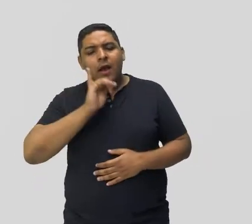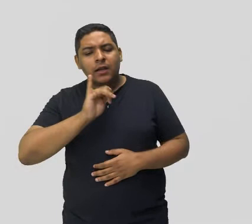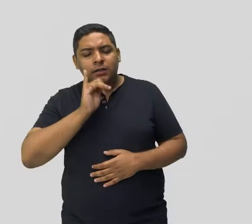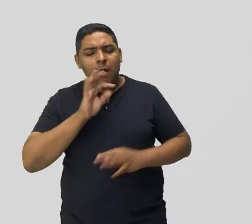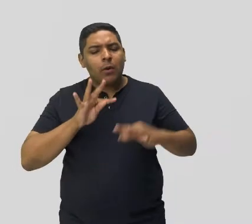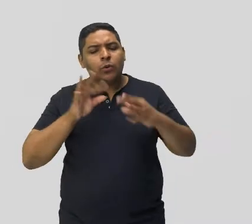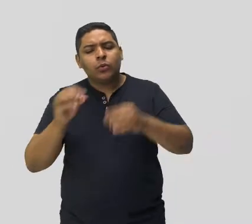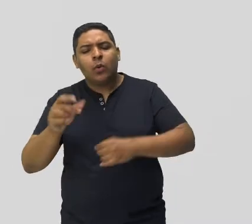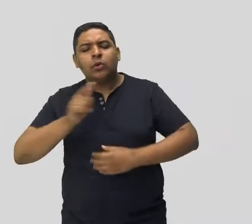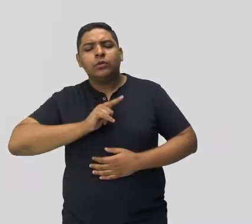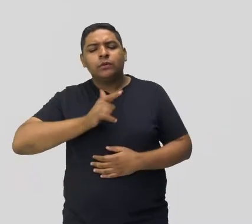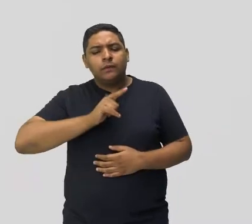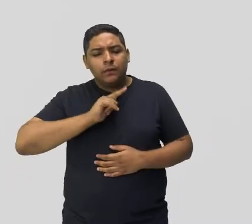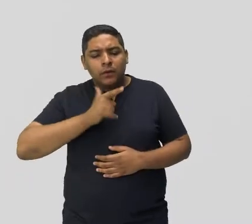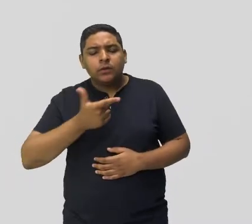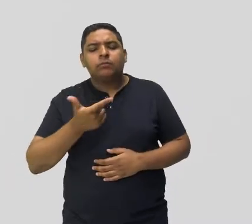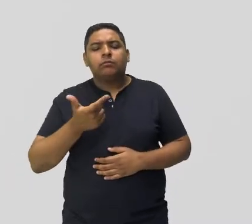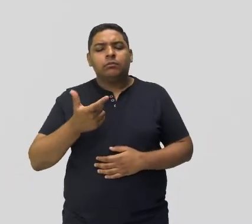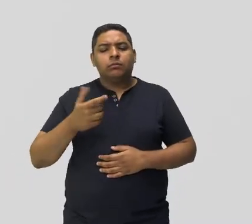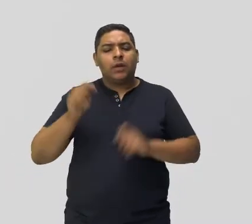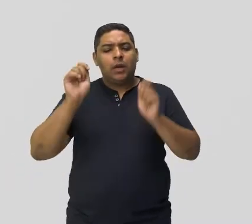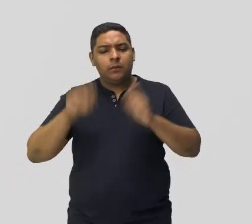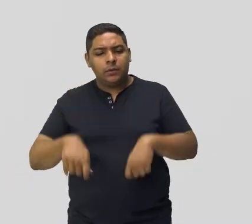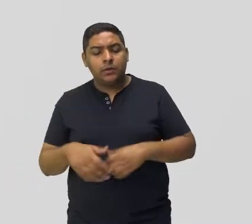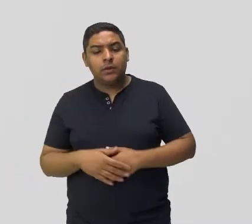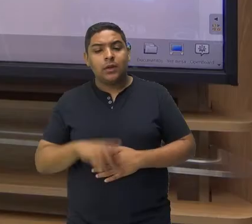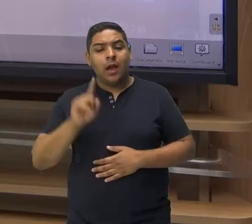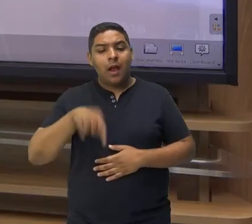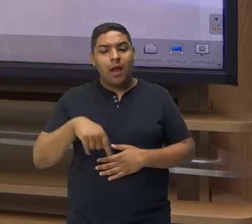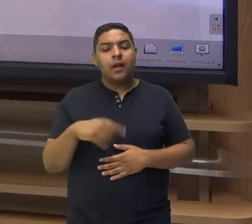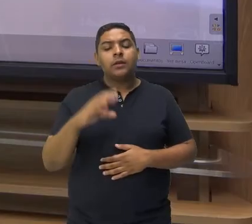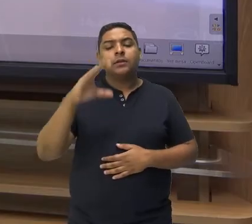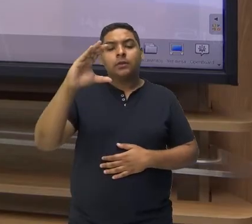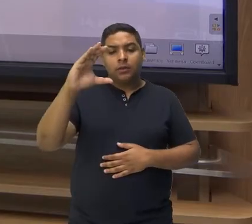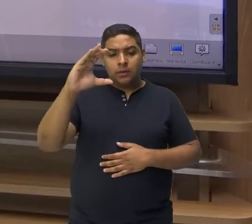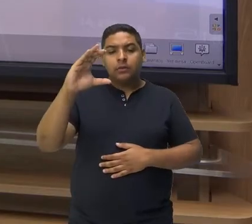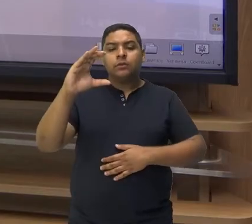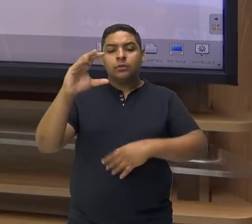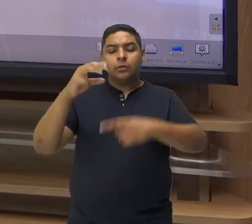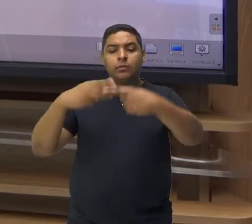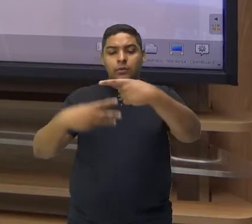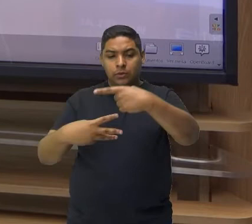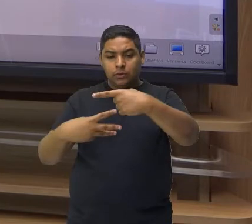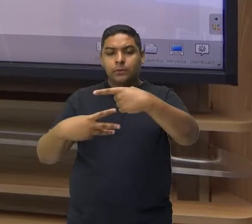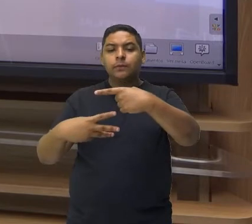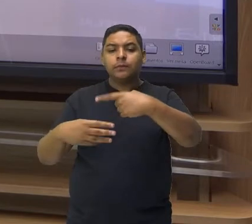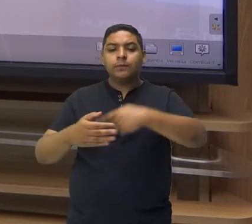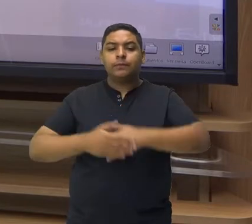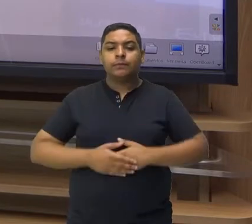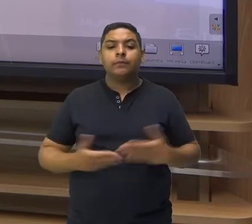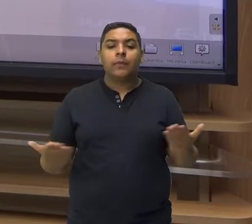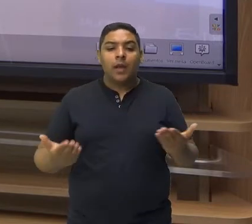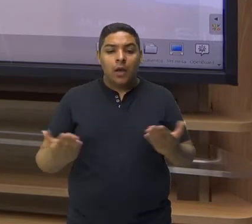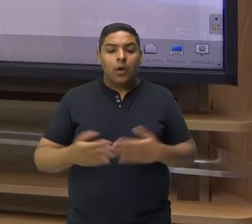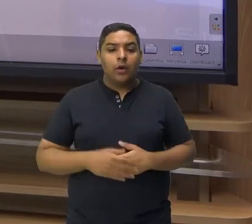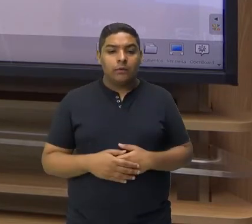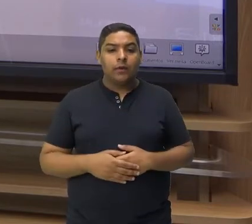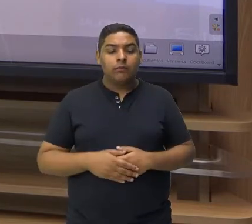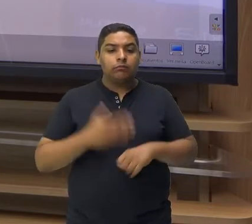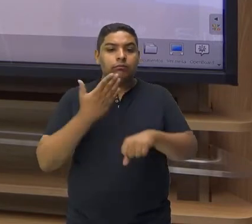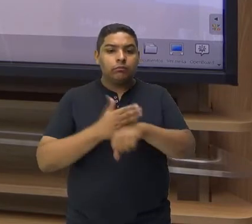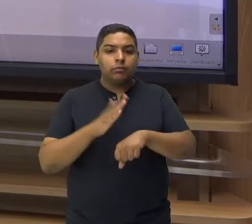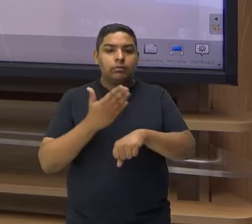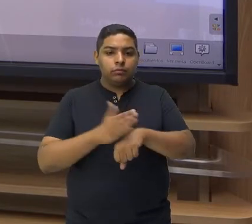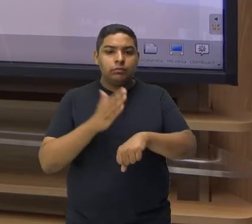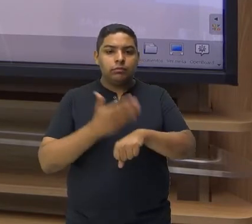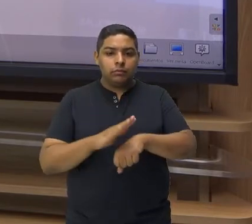tivessem a mesma capacitância, seria C sobre 3, beleza? Bom, agora nós vamos para um exercício. Nós vamos